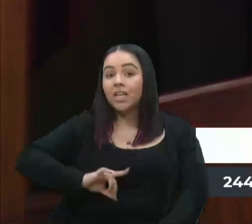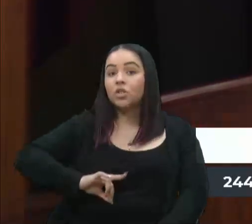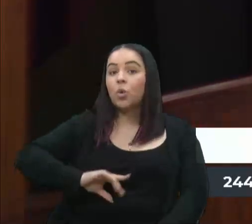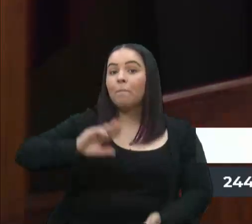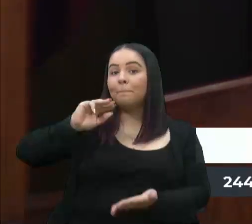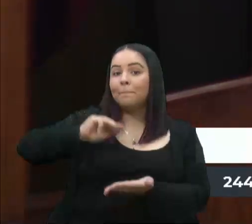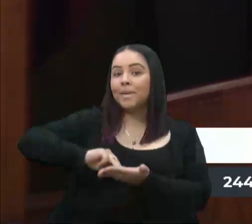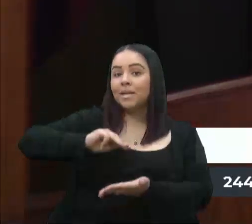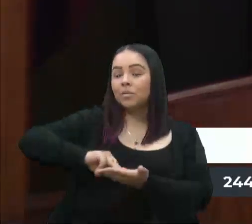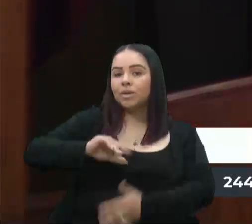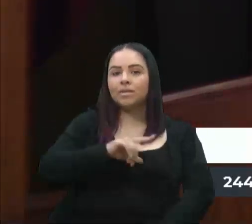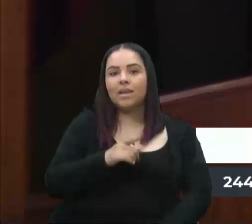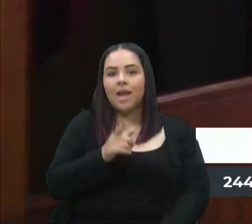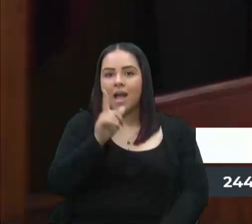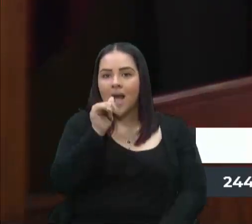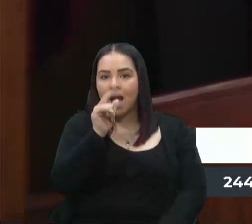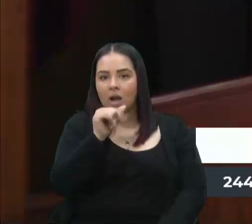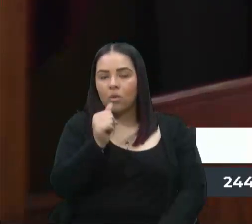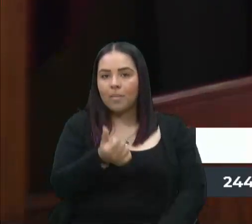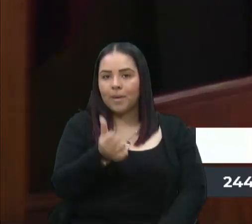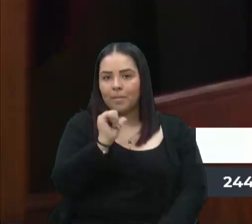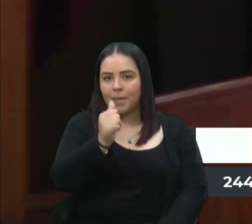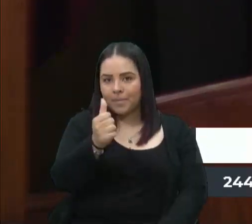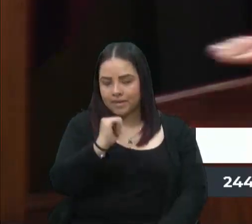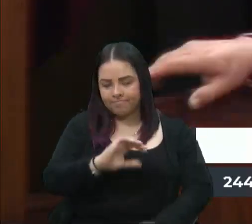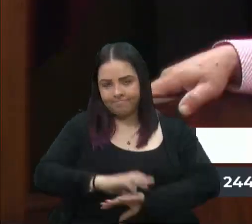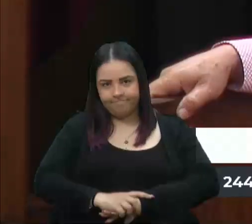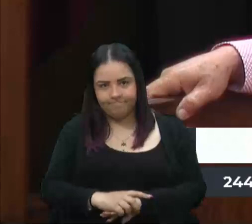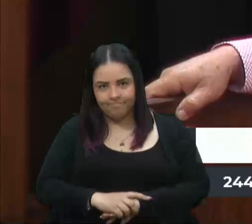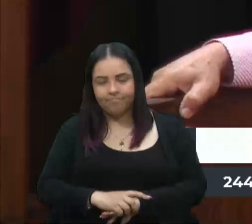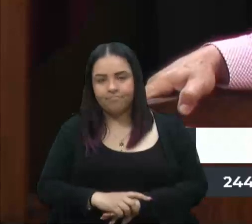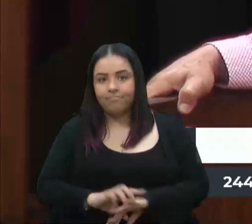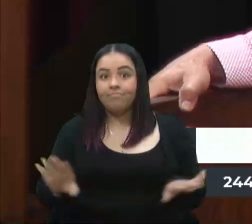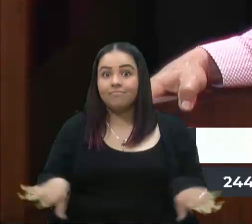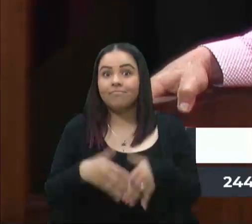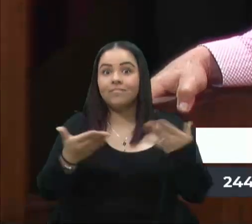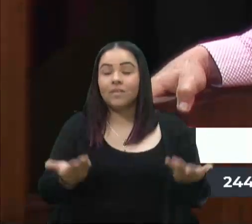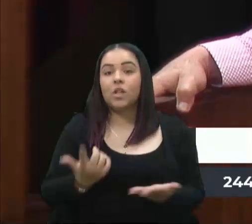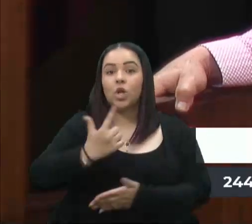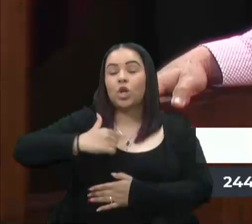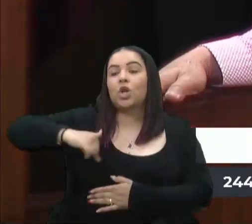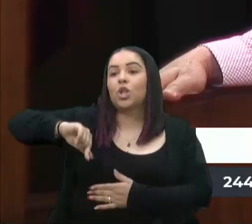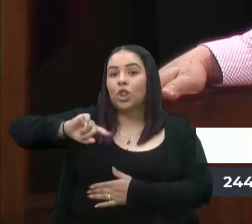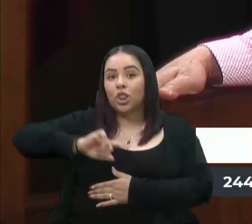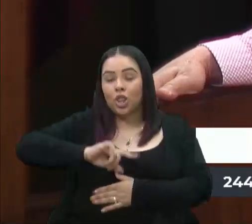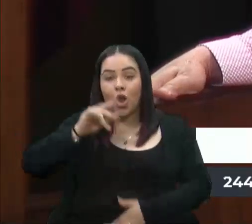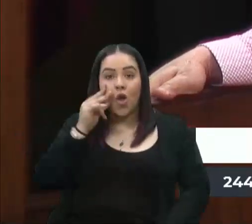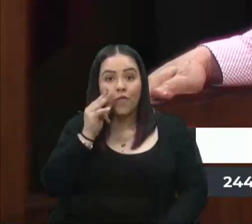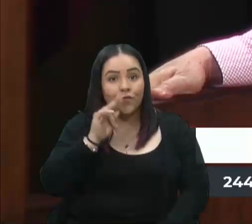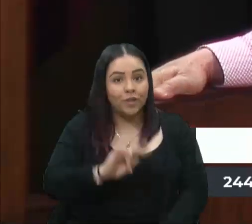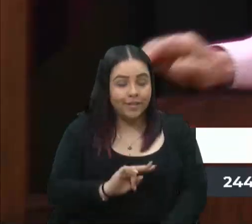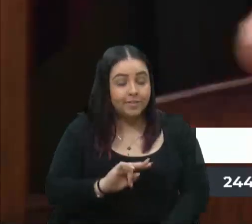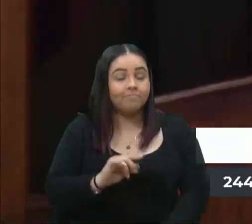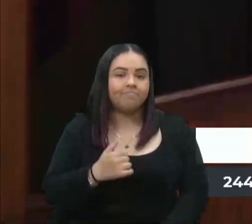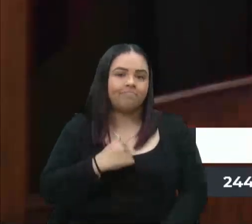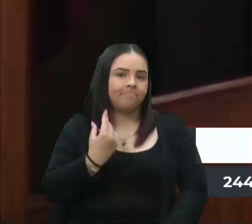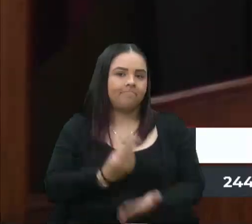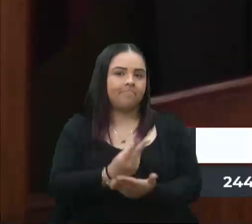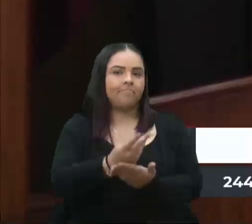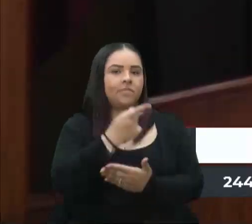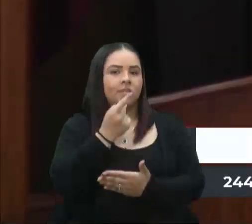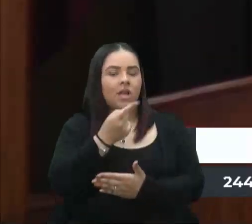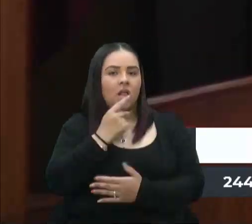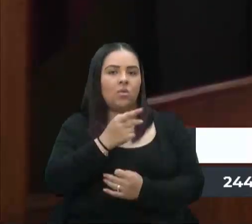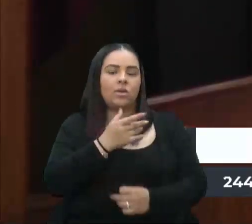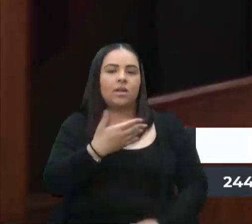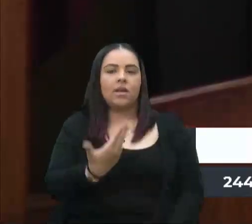mínimo, ter água para consumo próprio. Bom, a gente viu, eu sempre digo que as secretarias